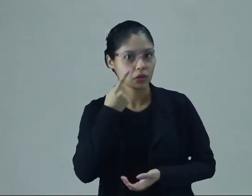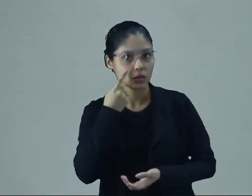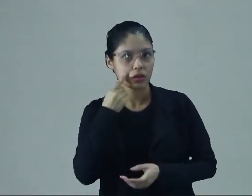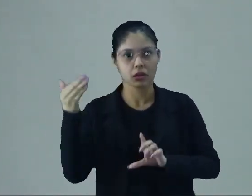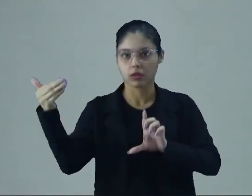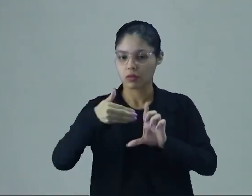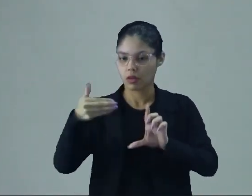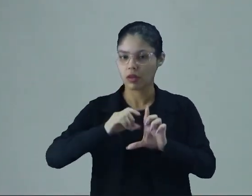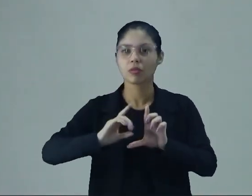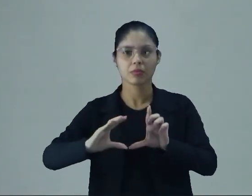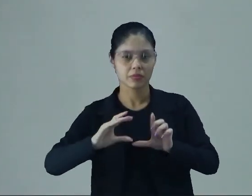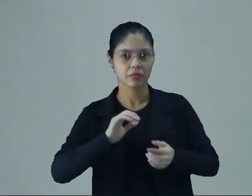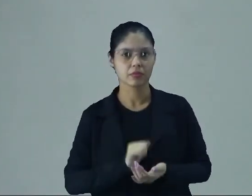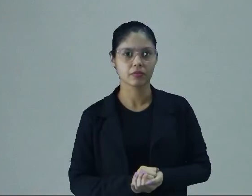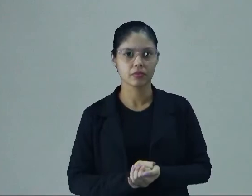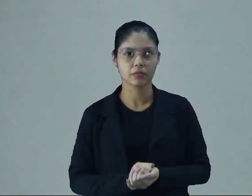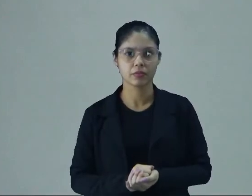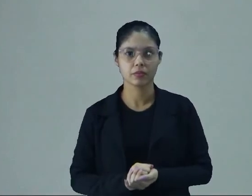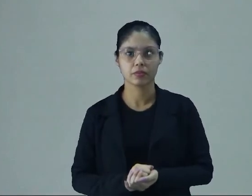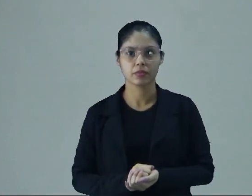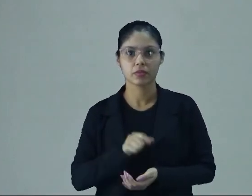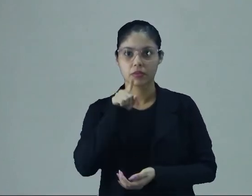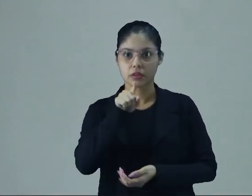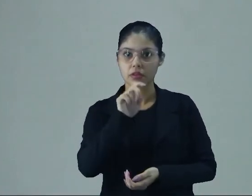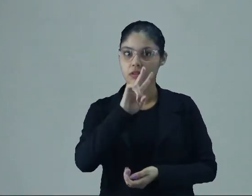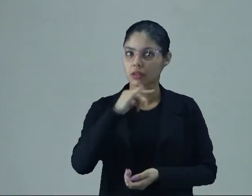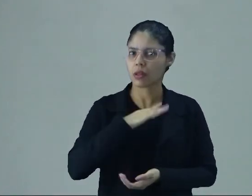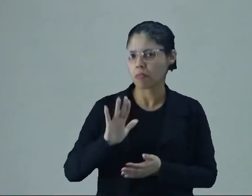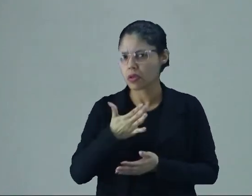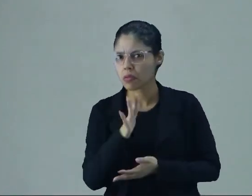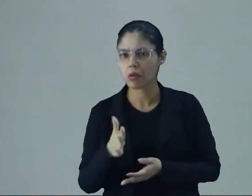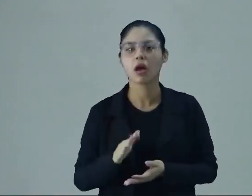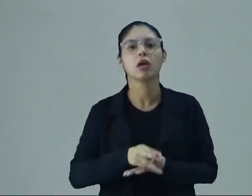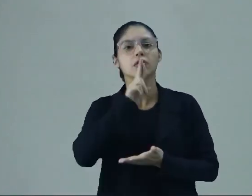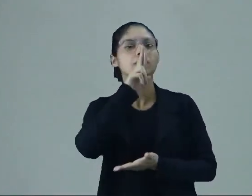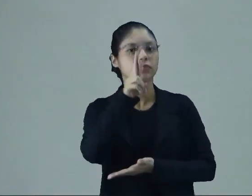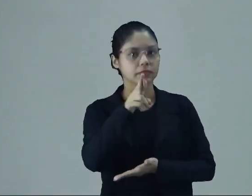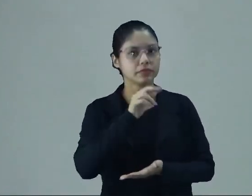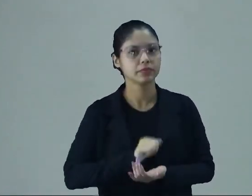olhada, entra na nossa plataforma Eduque, por gentileza, e você vai ter noção dos